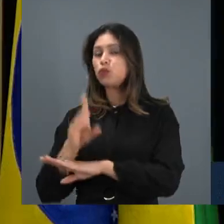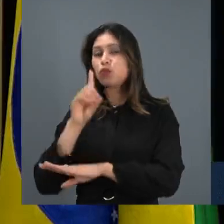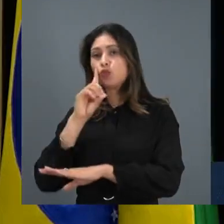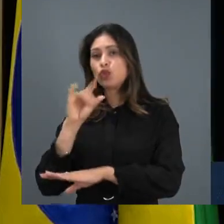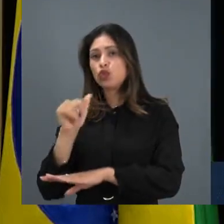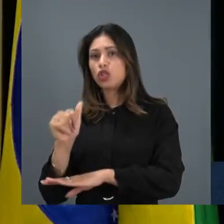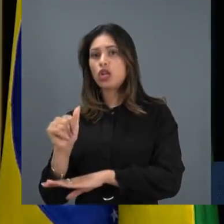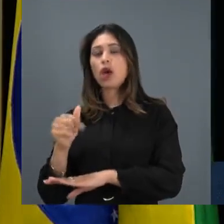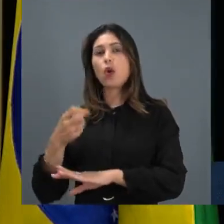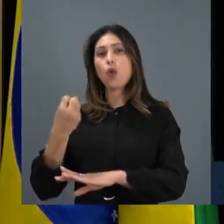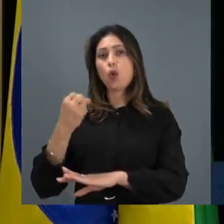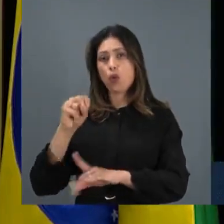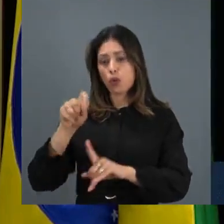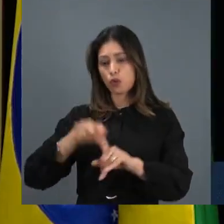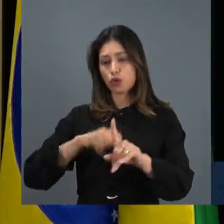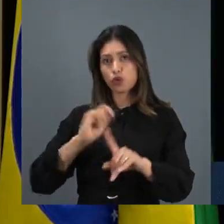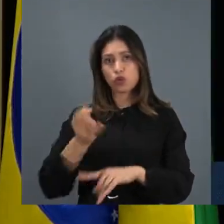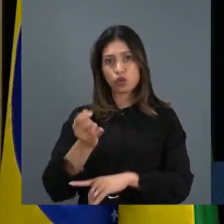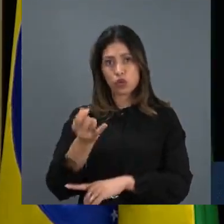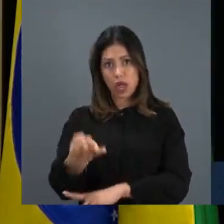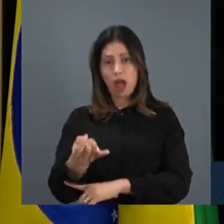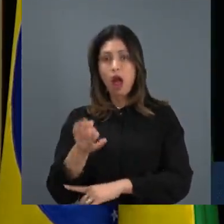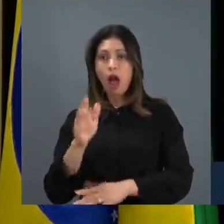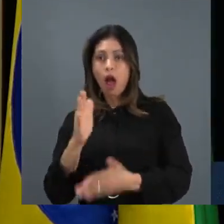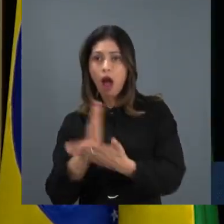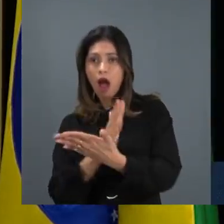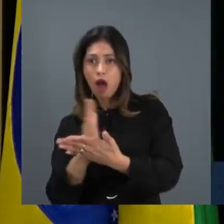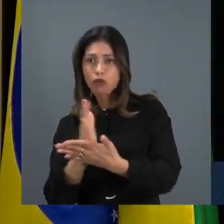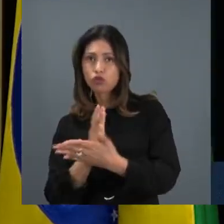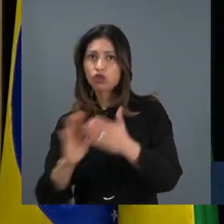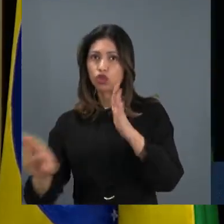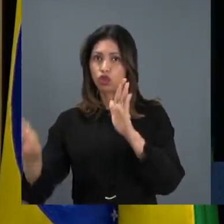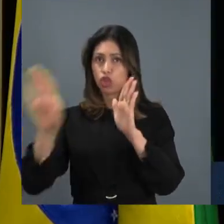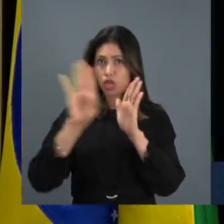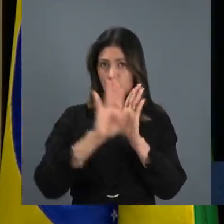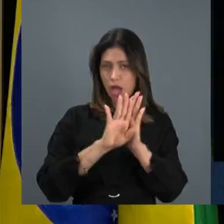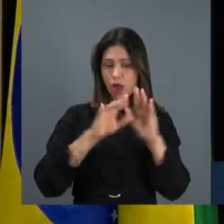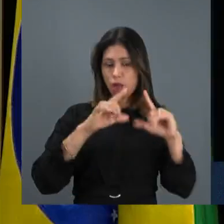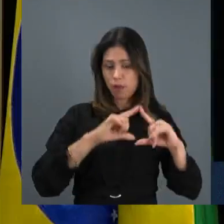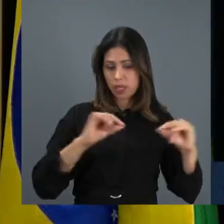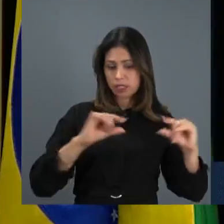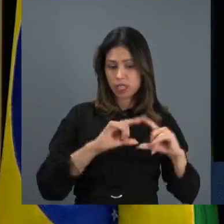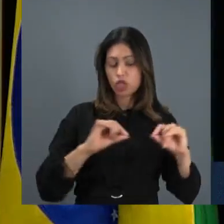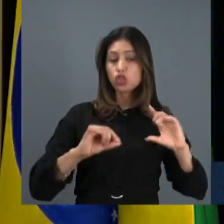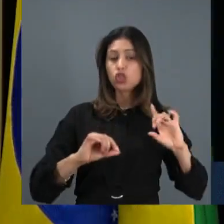janeiro, muitos dos quais chegaram a Brasília apenas no dia seguinte.